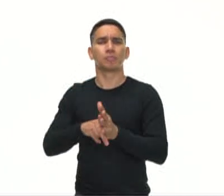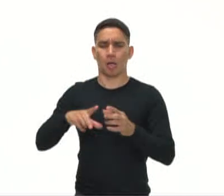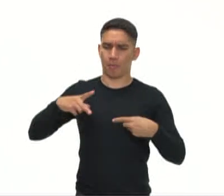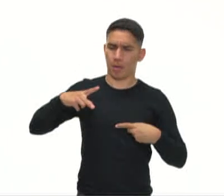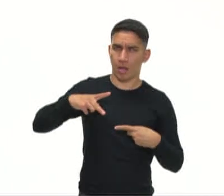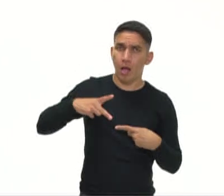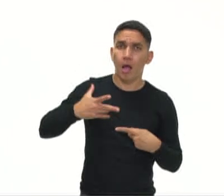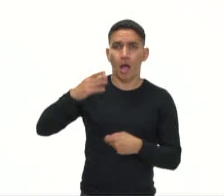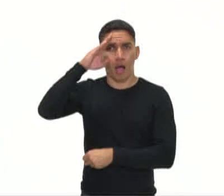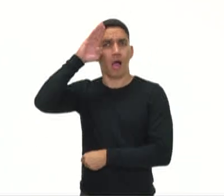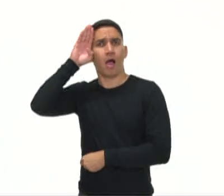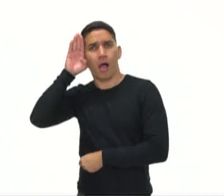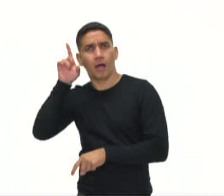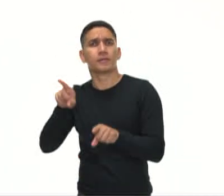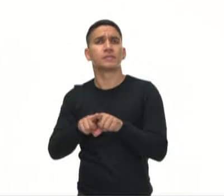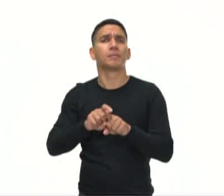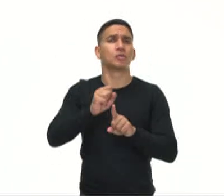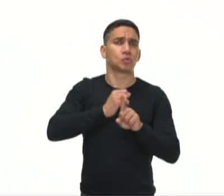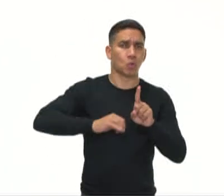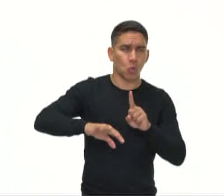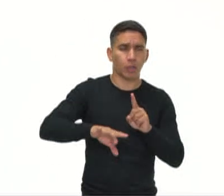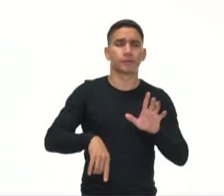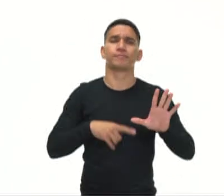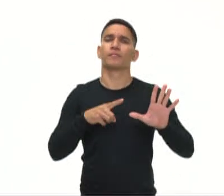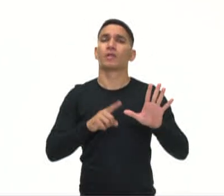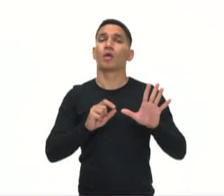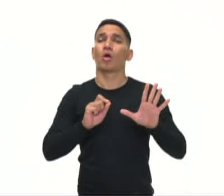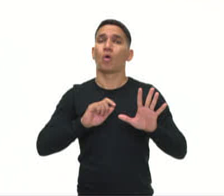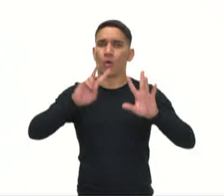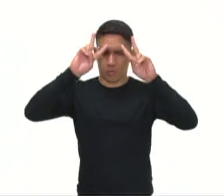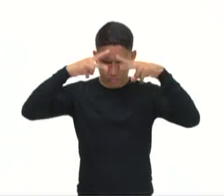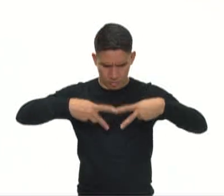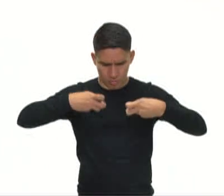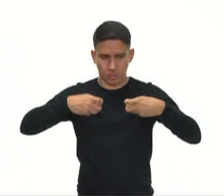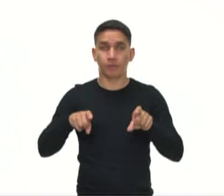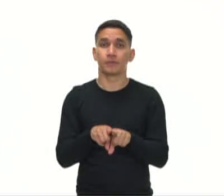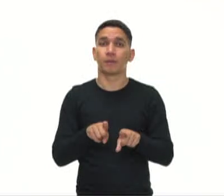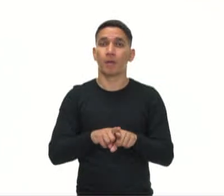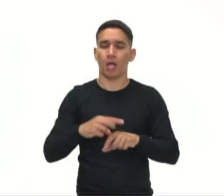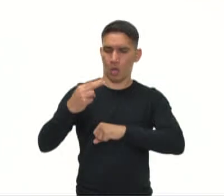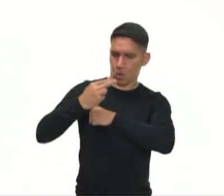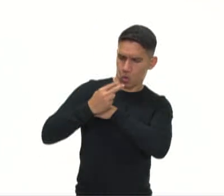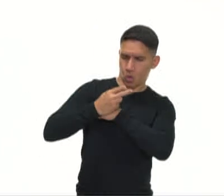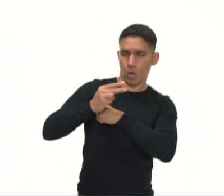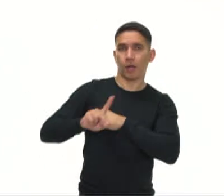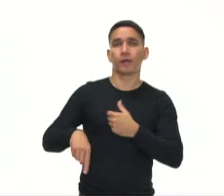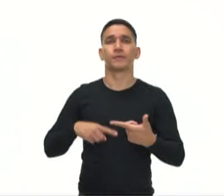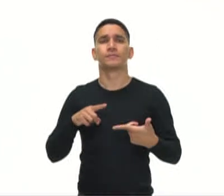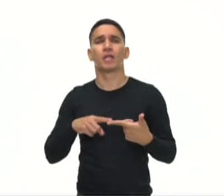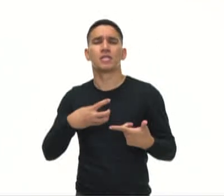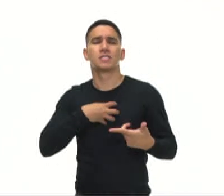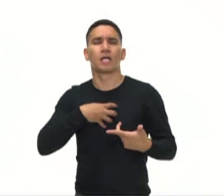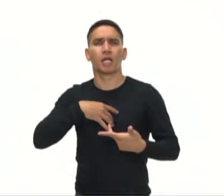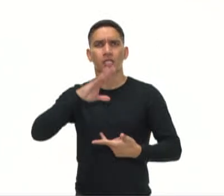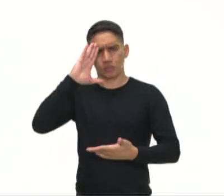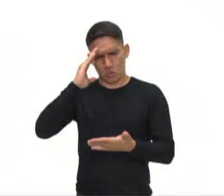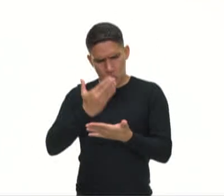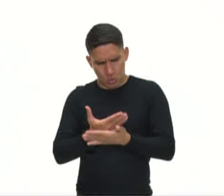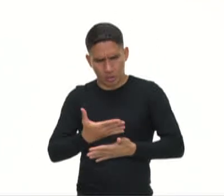e social, o autoconhecimento, o autocuidado, a autoestima, a autoconfiança,